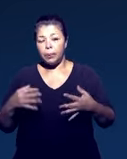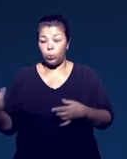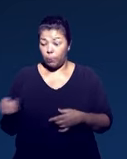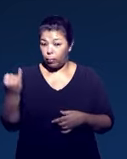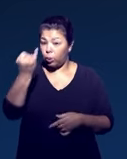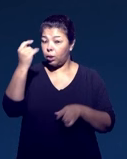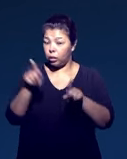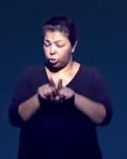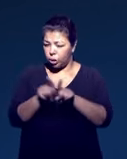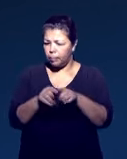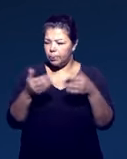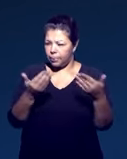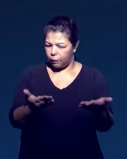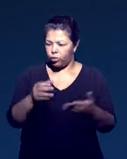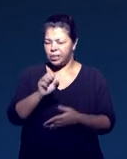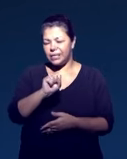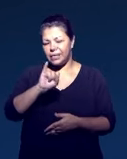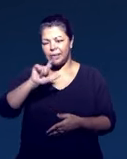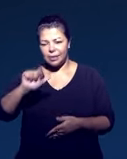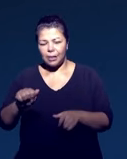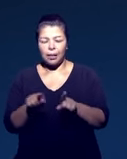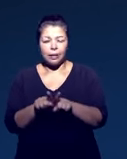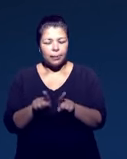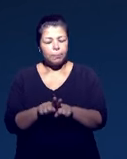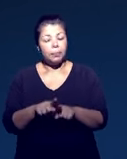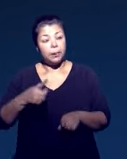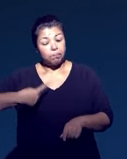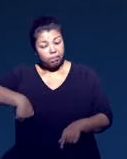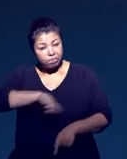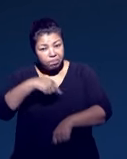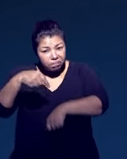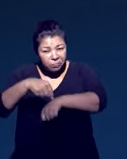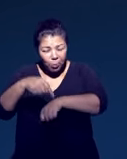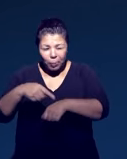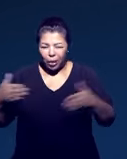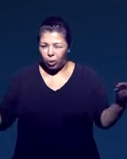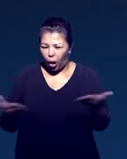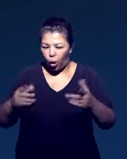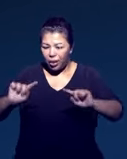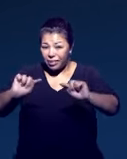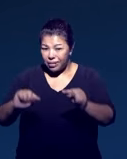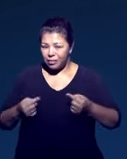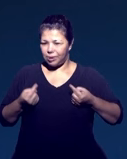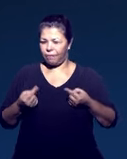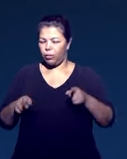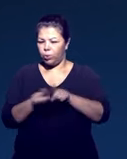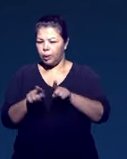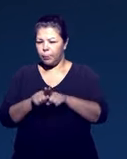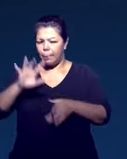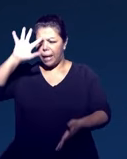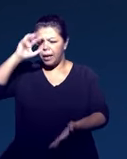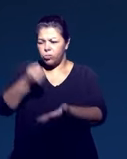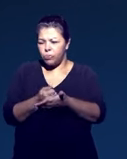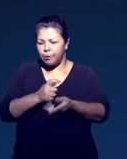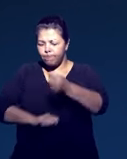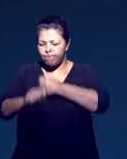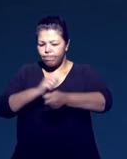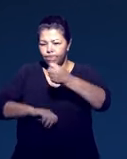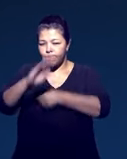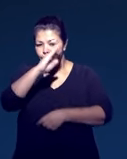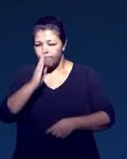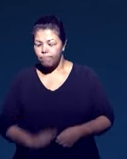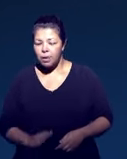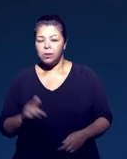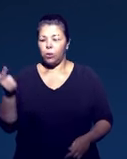que em matéria Econômica no momento que nós temos grandes desafios de resolver a economia do Brasil de buscar uma arrecadação que